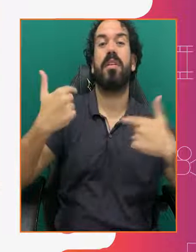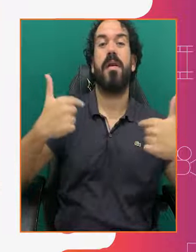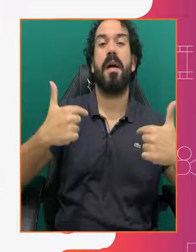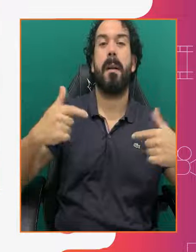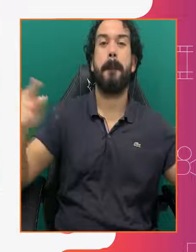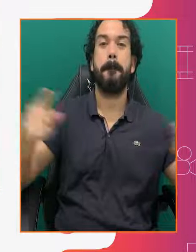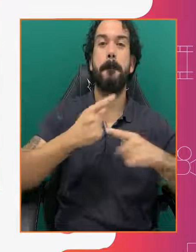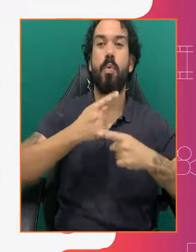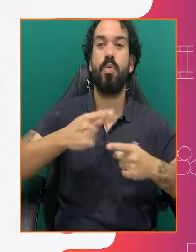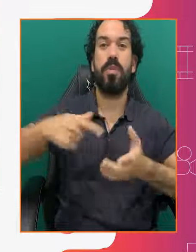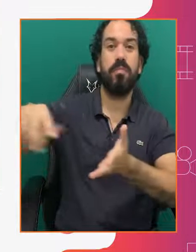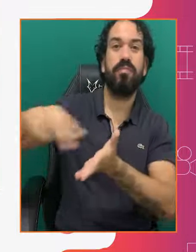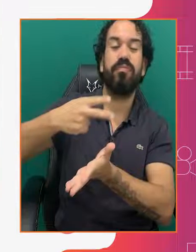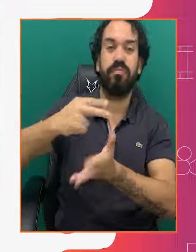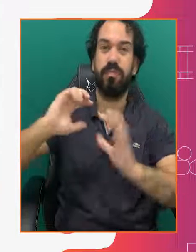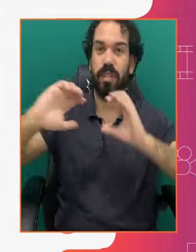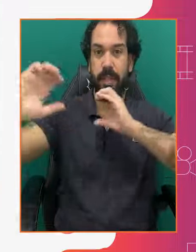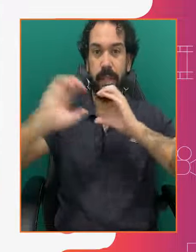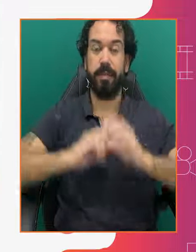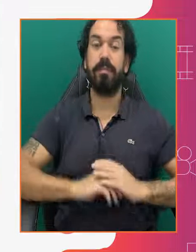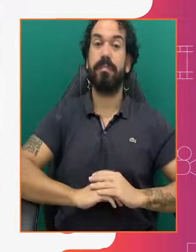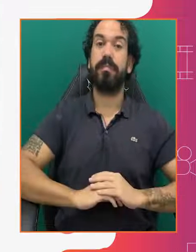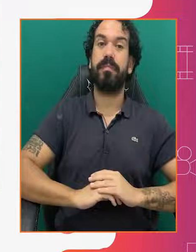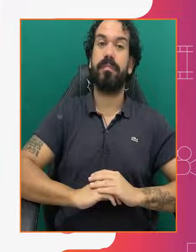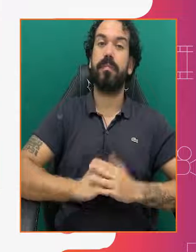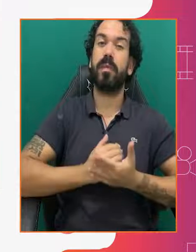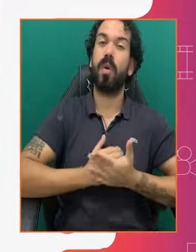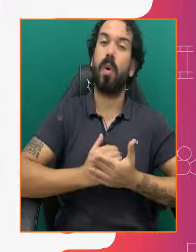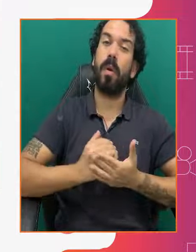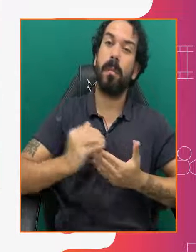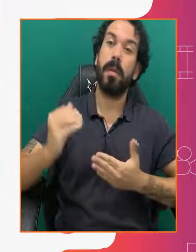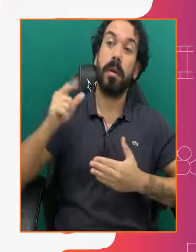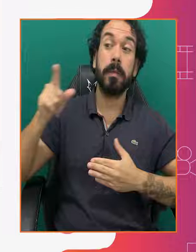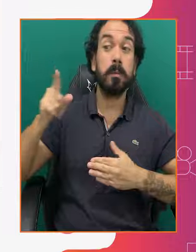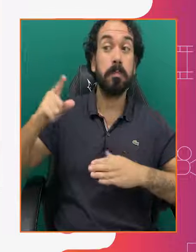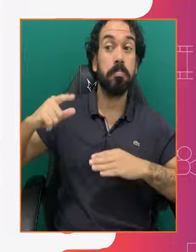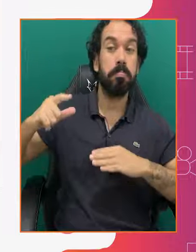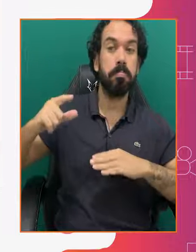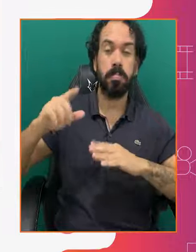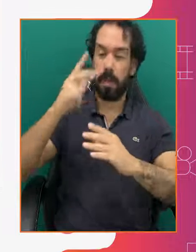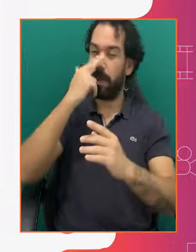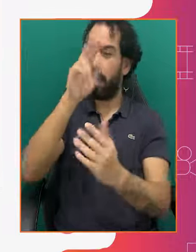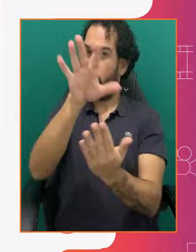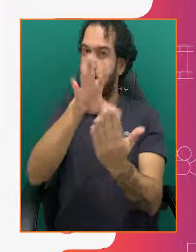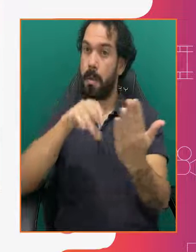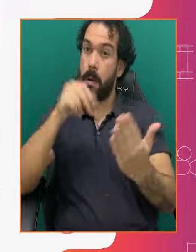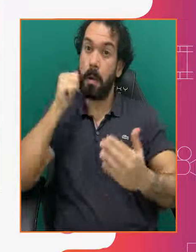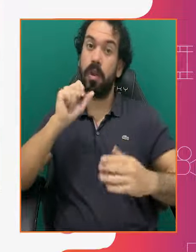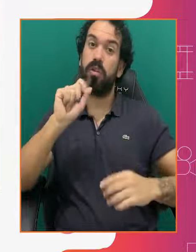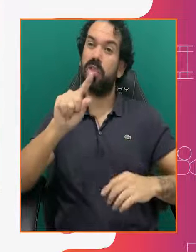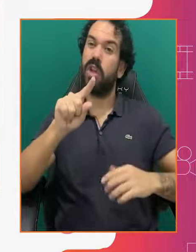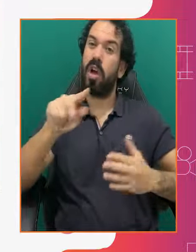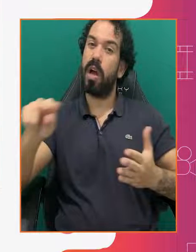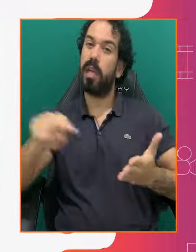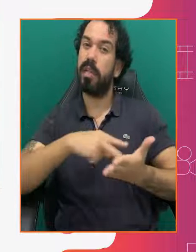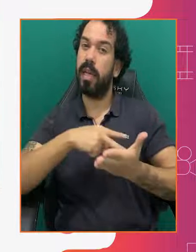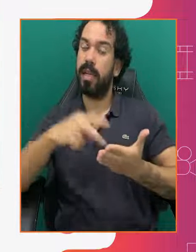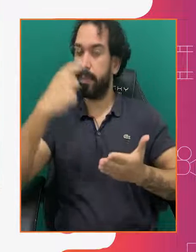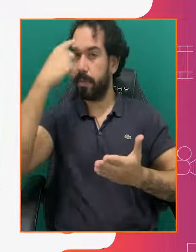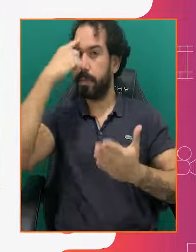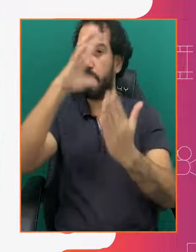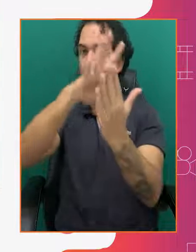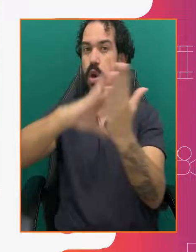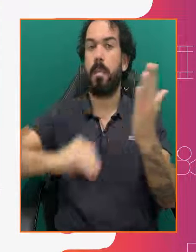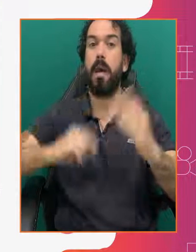musicais em que atuou. No início, as filmagens da modelo seriam usadas apenas nas cenas de